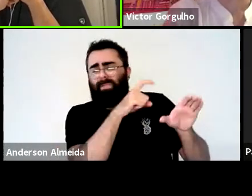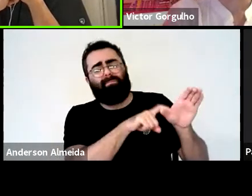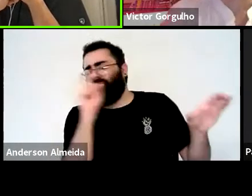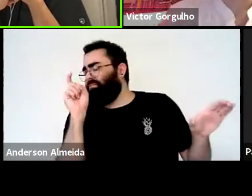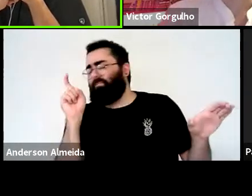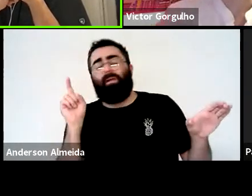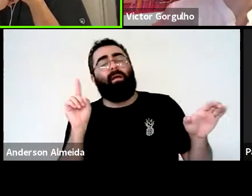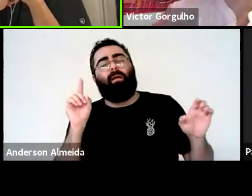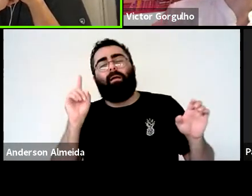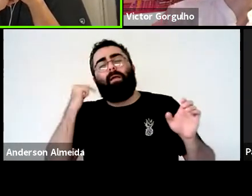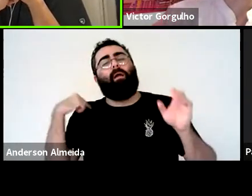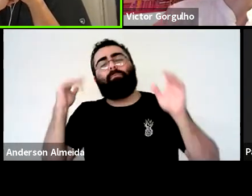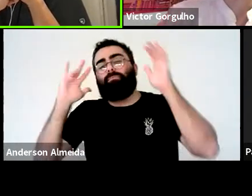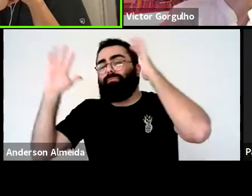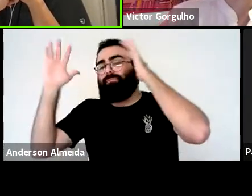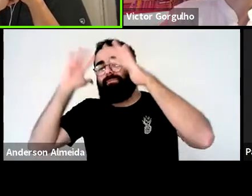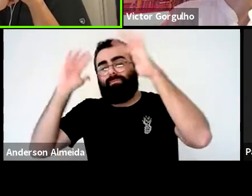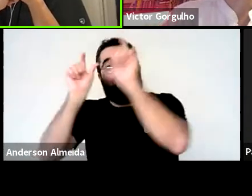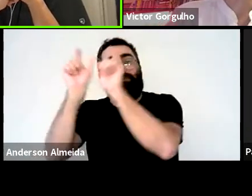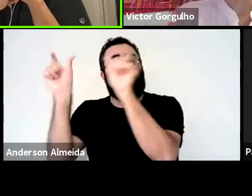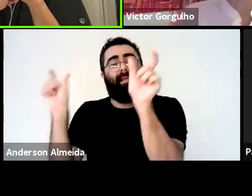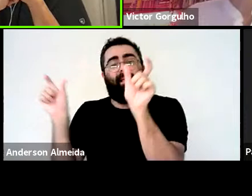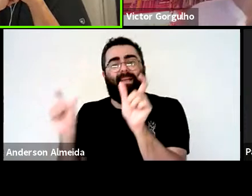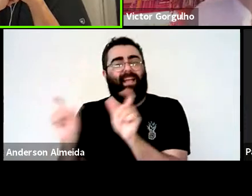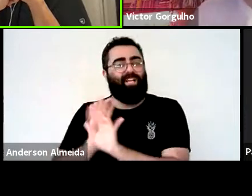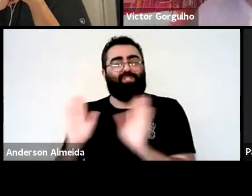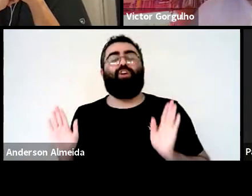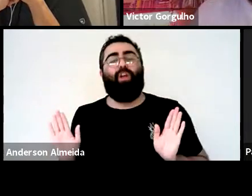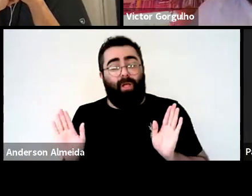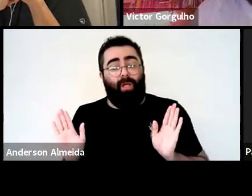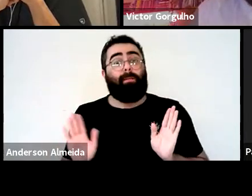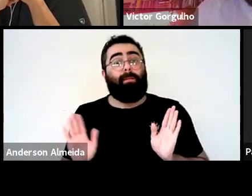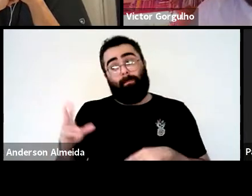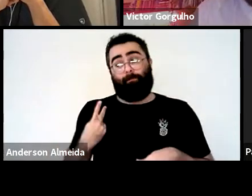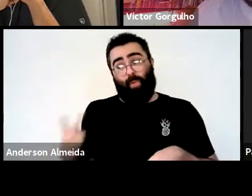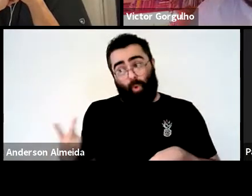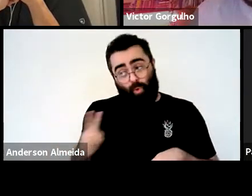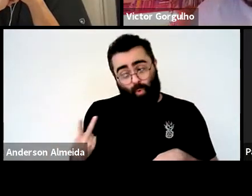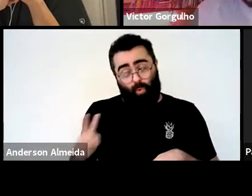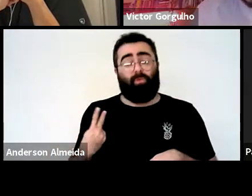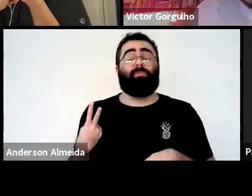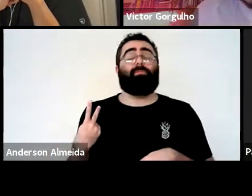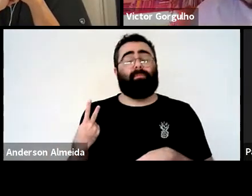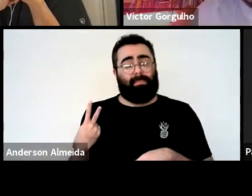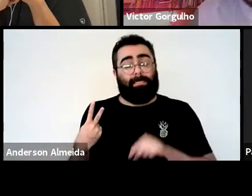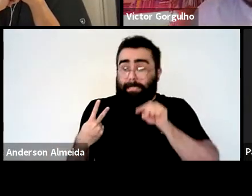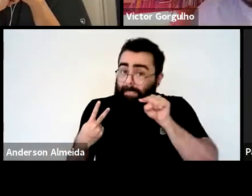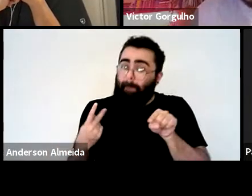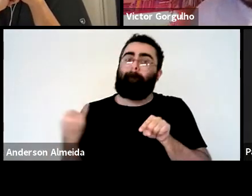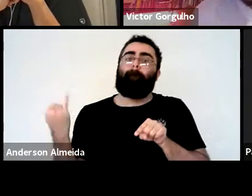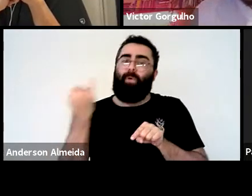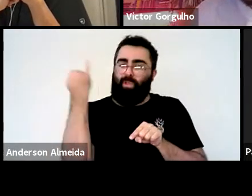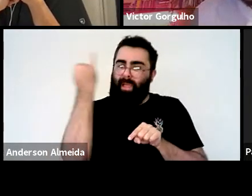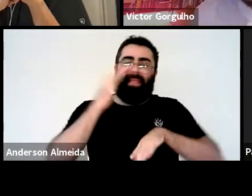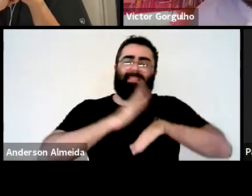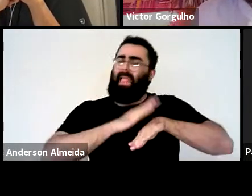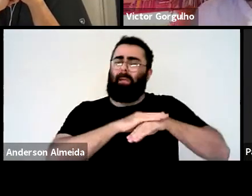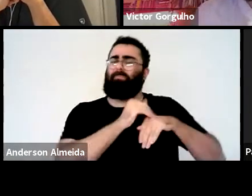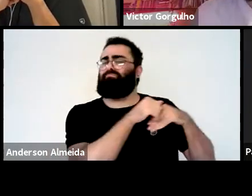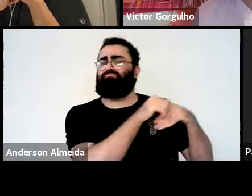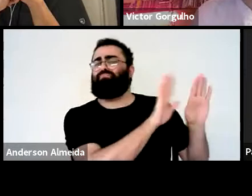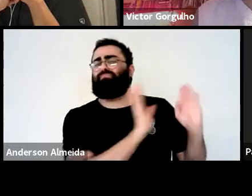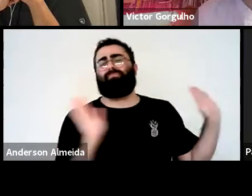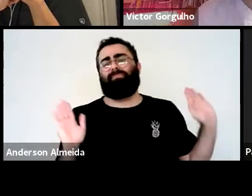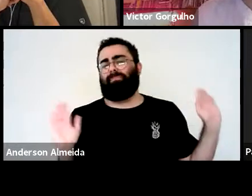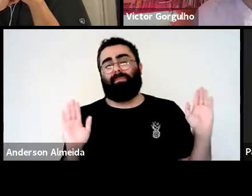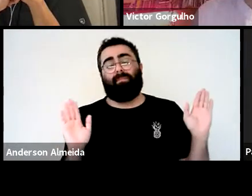legal. E para a gente era interessante pensar as poses como esse momento, porque para a gente as poses eram quase como